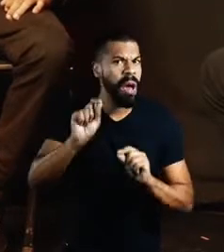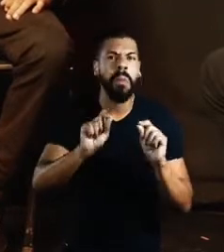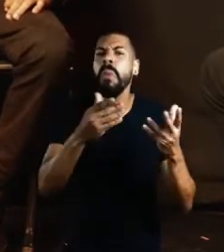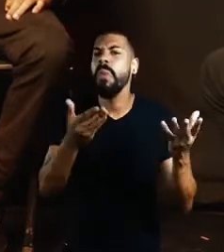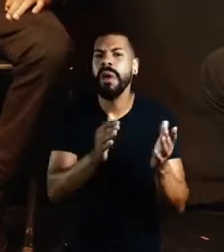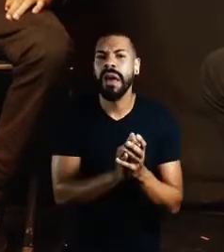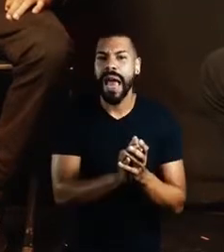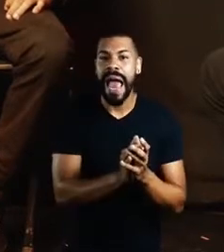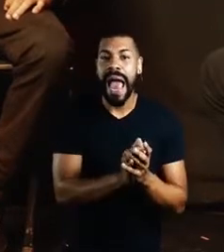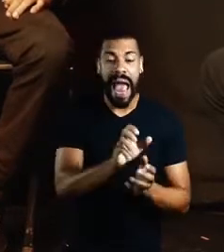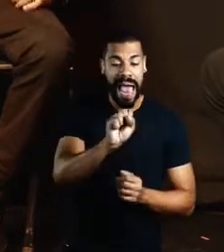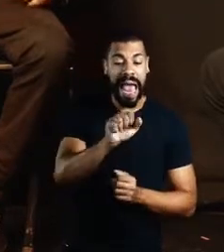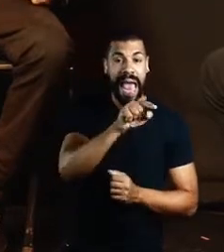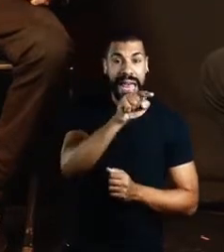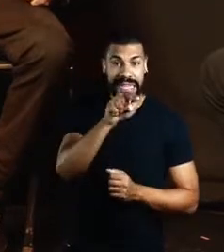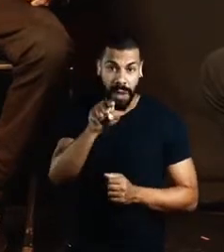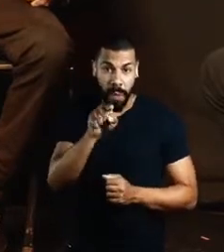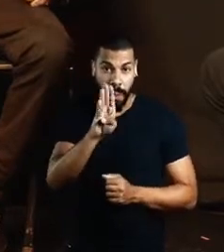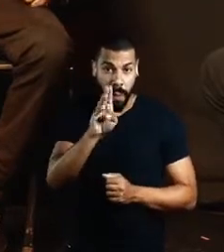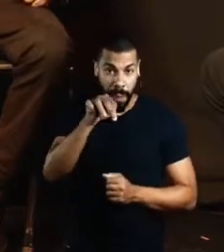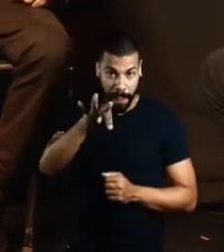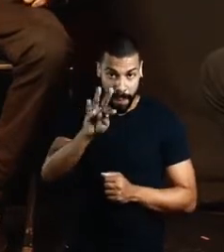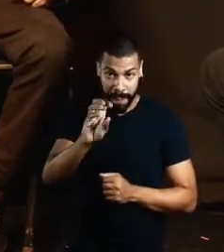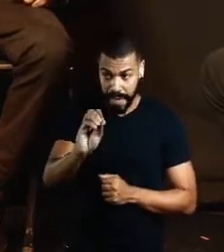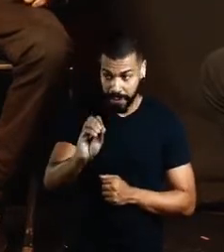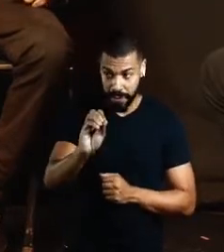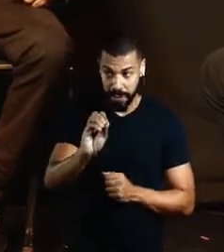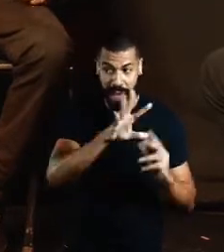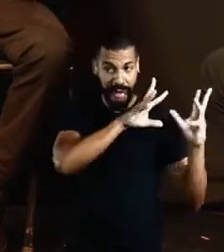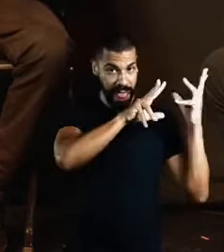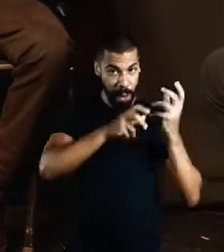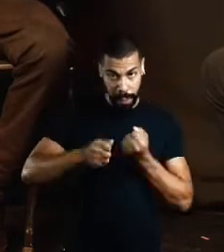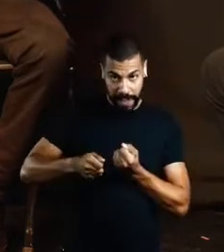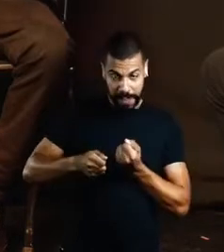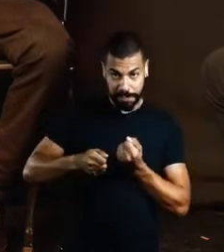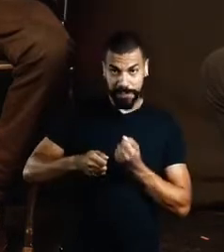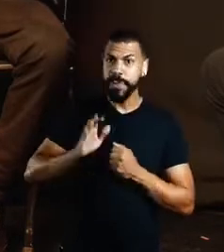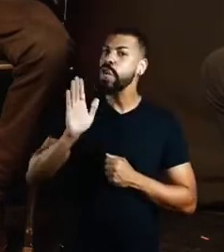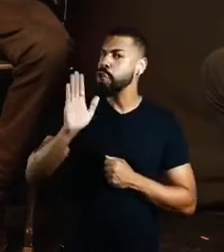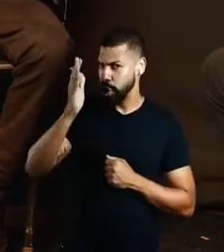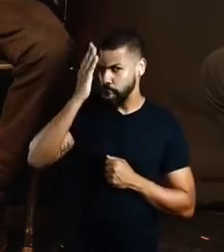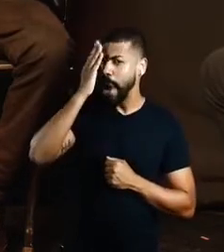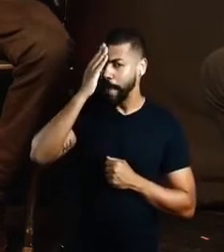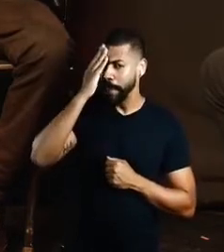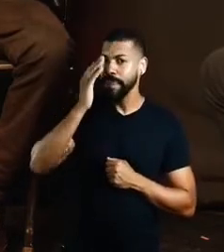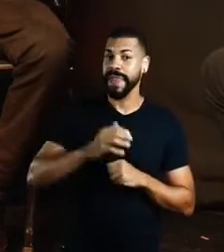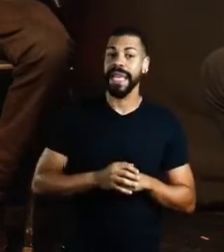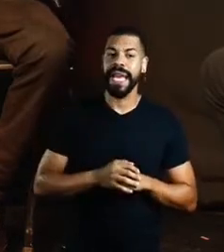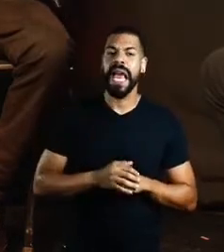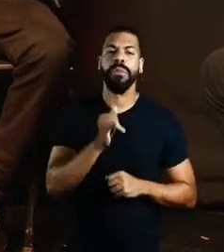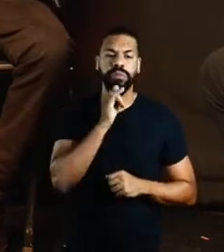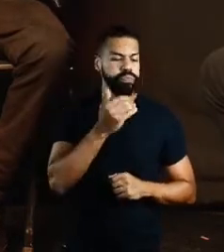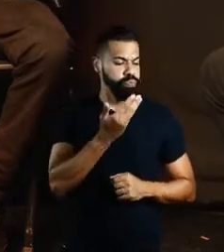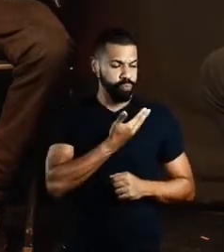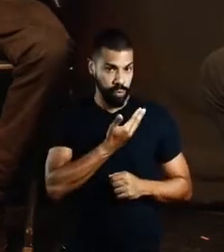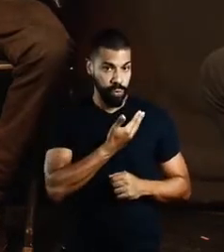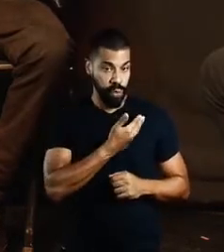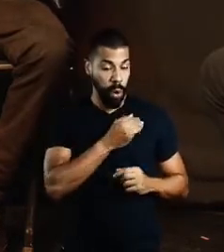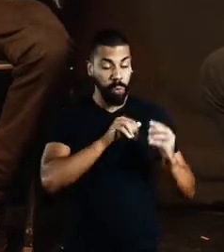A gente não sabia o que era São Bento, a gente já estava fazendo o nosso rap. Aí já estava formado o Região, já estava o sete cara. Estava eu e o Crim como